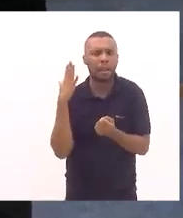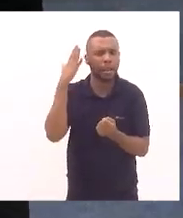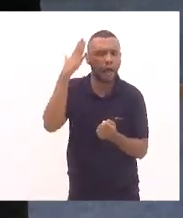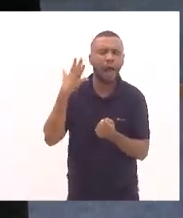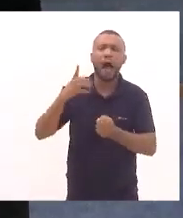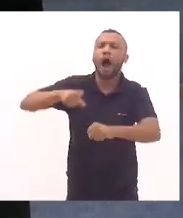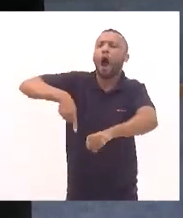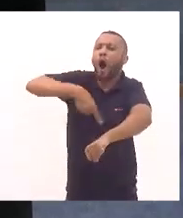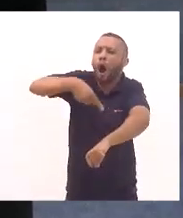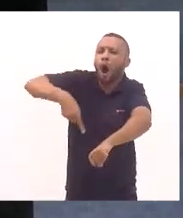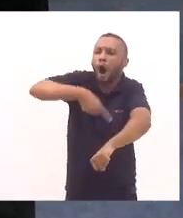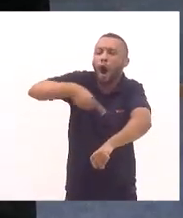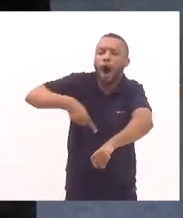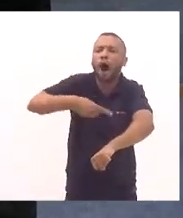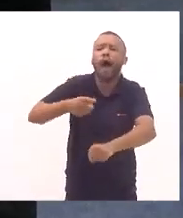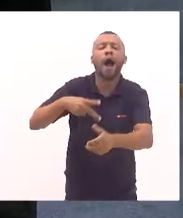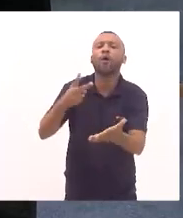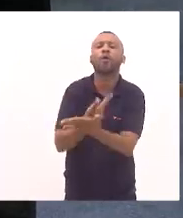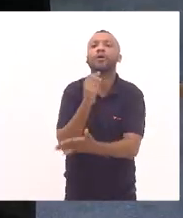horas. O PSOL,